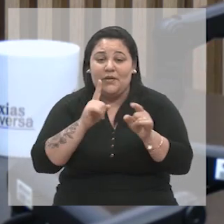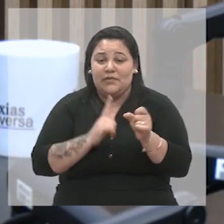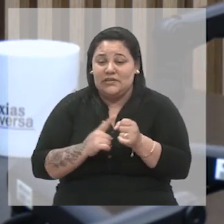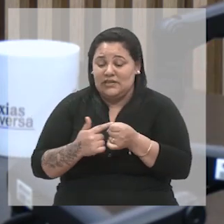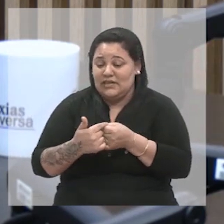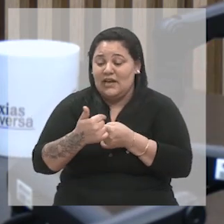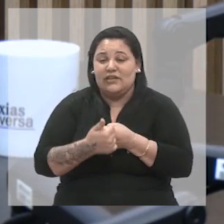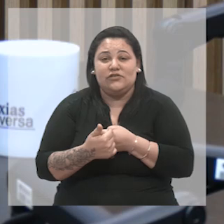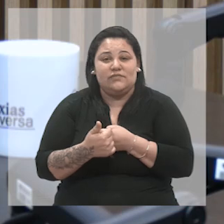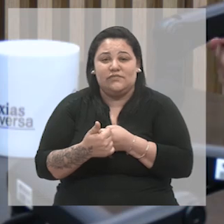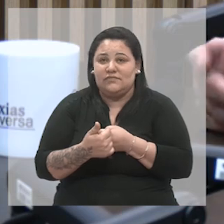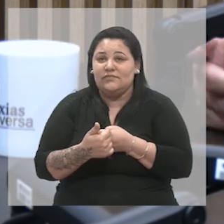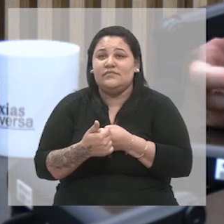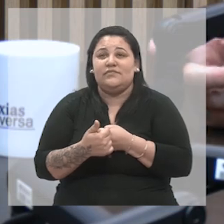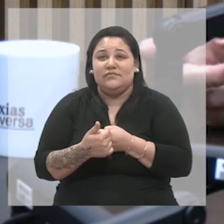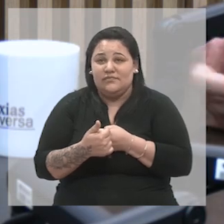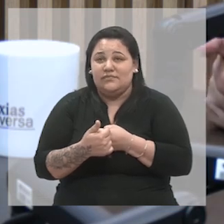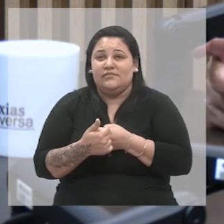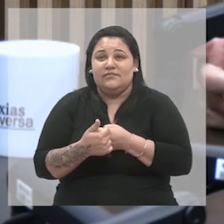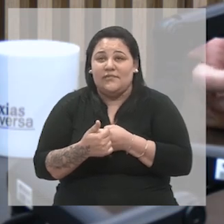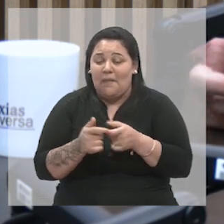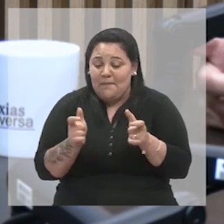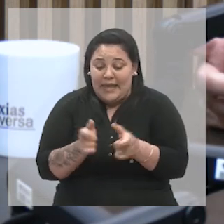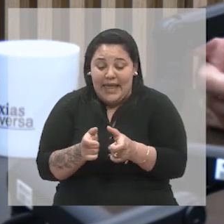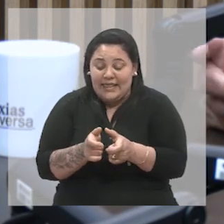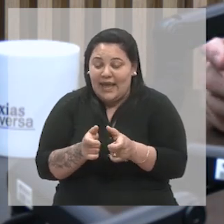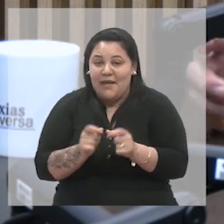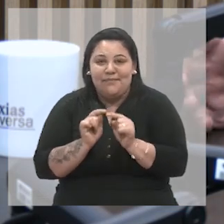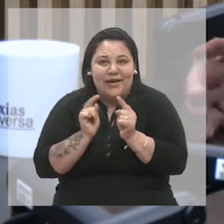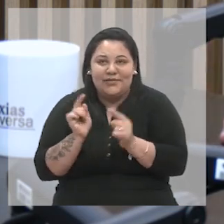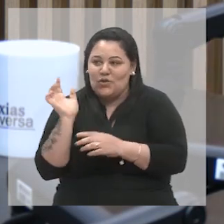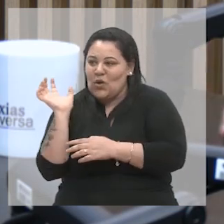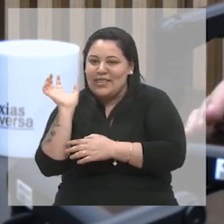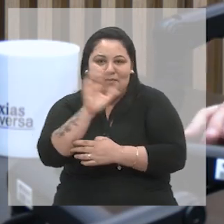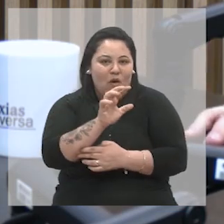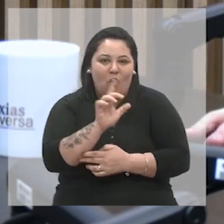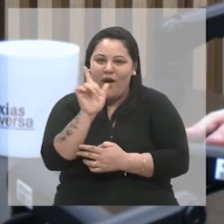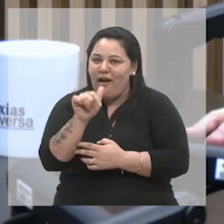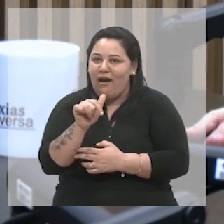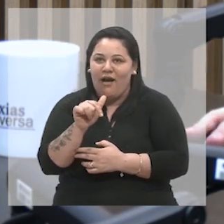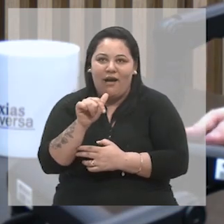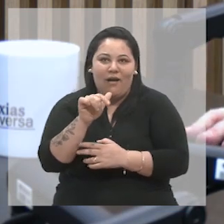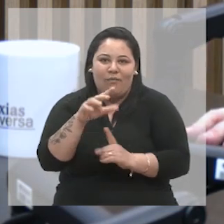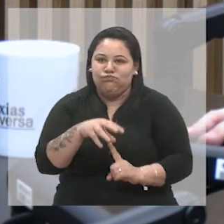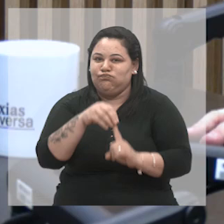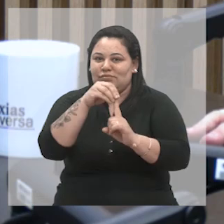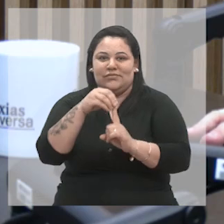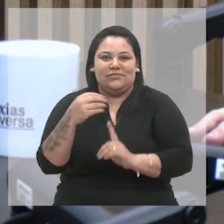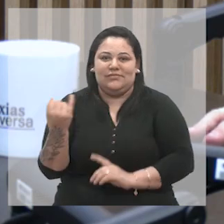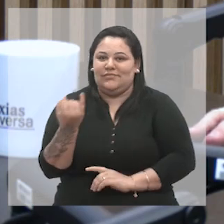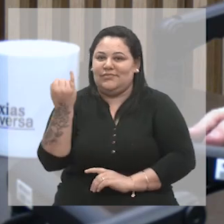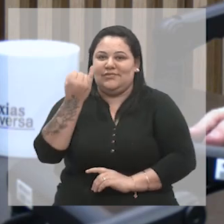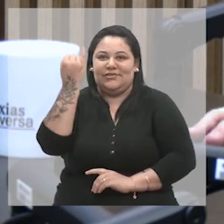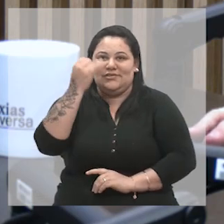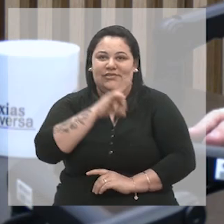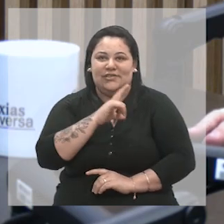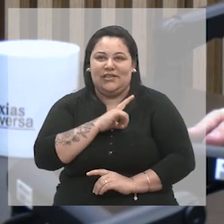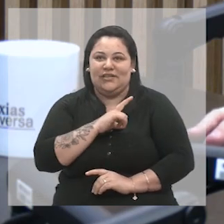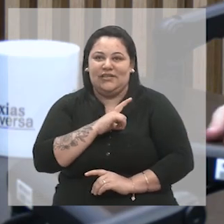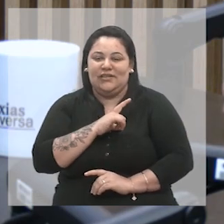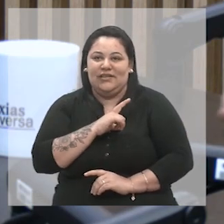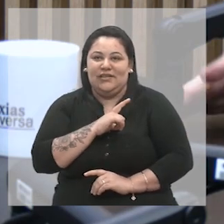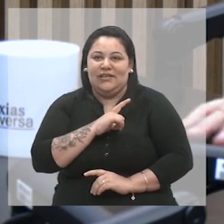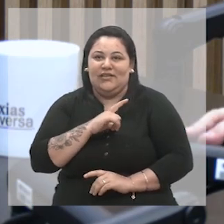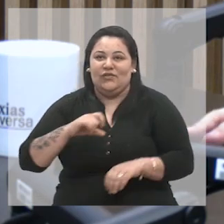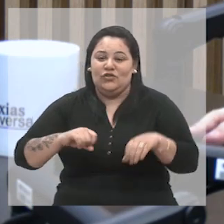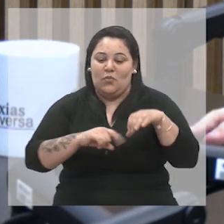é uma cidade, a Dinamarca é muito pequena, mas o handebol é o suprassumo, né? Eles têm o futebol, mas o